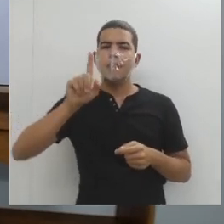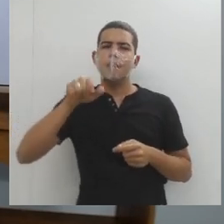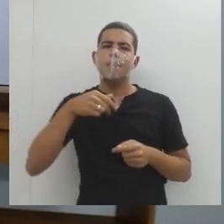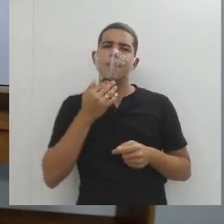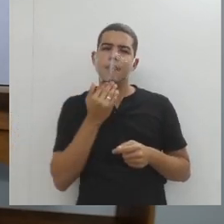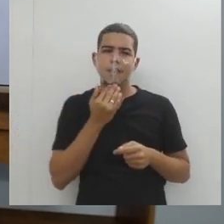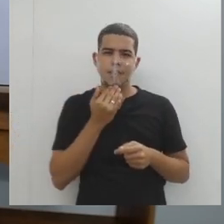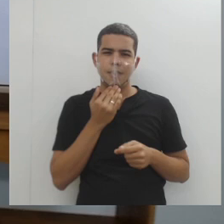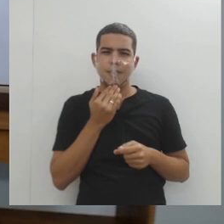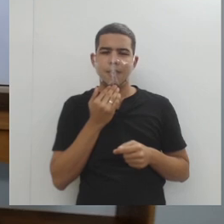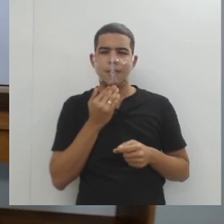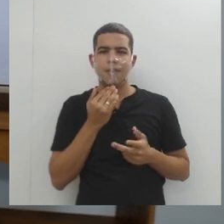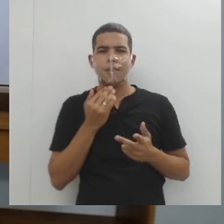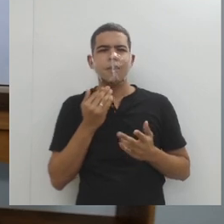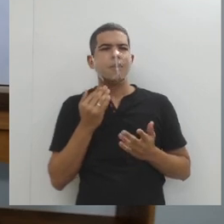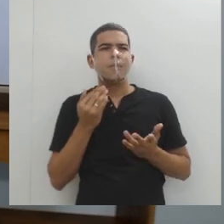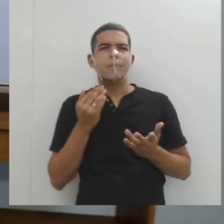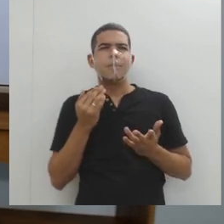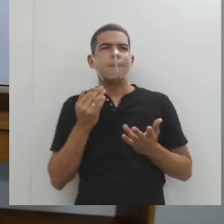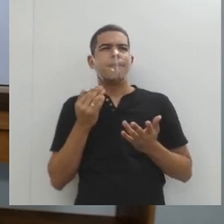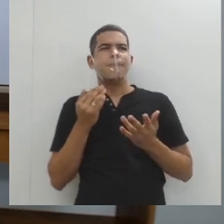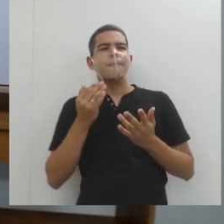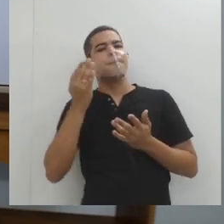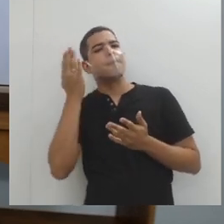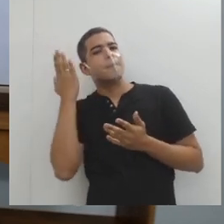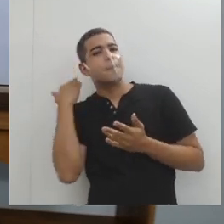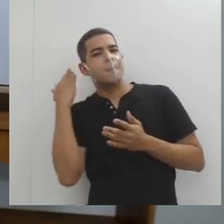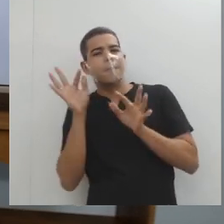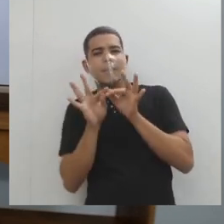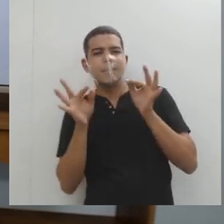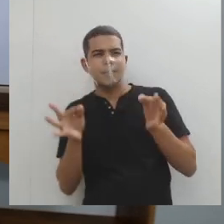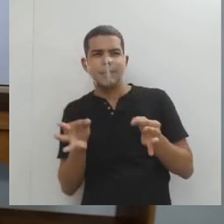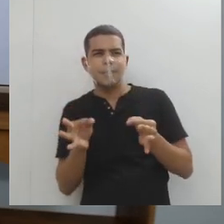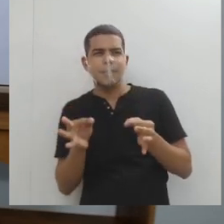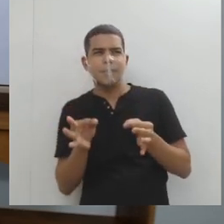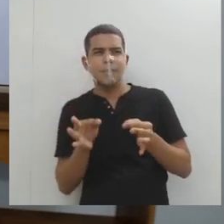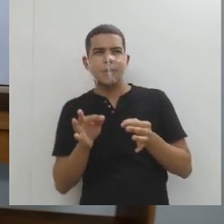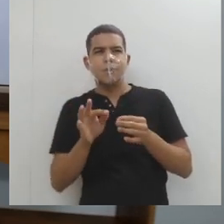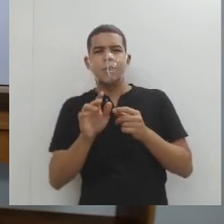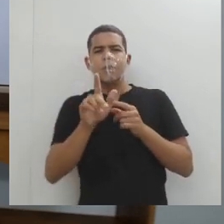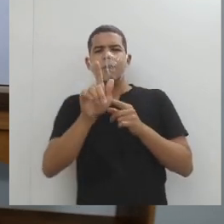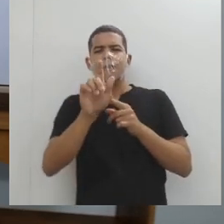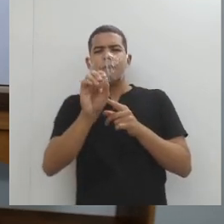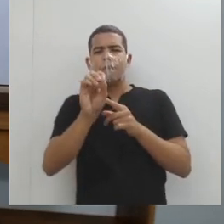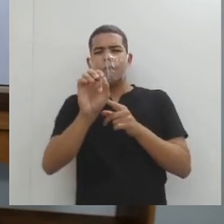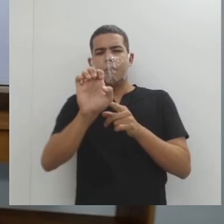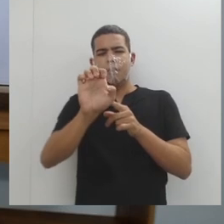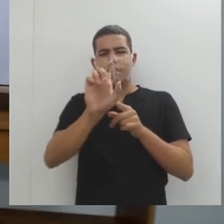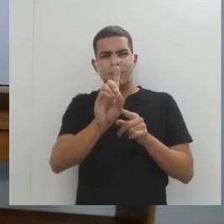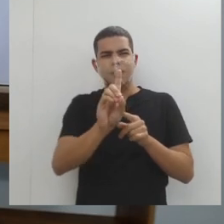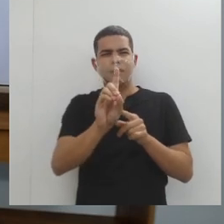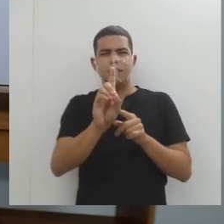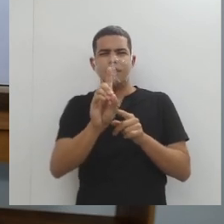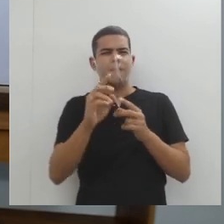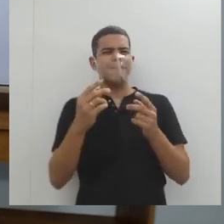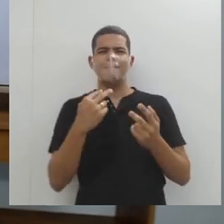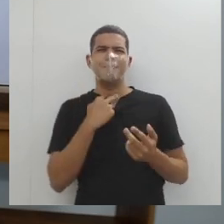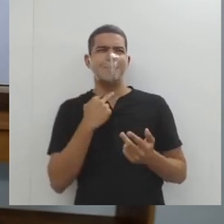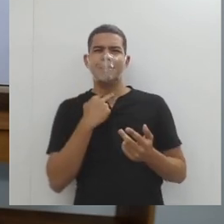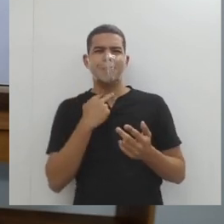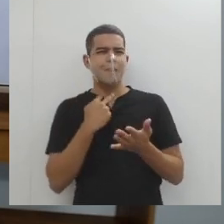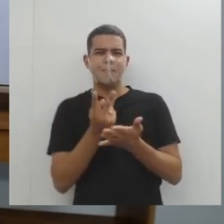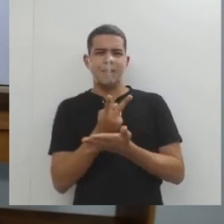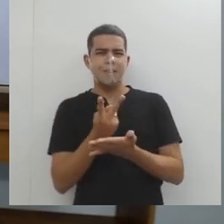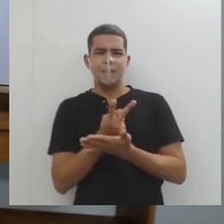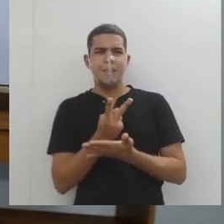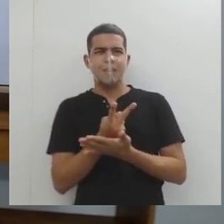irregular. Se ele é irregular, significa que no passado simples ele não pode terminar em ed. Eu não posso dizer go-ed, G-O-E-D. Isso é